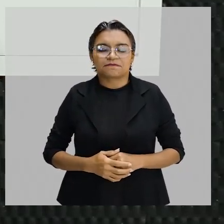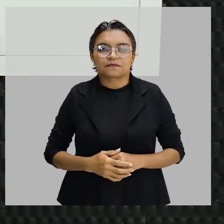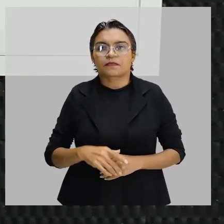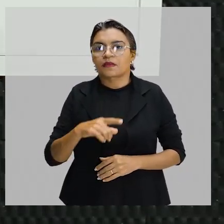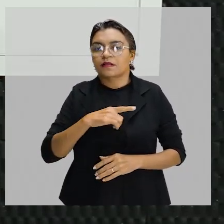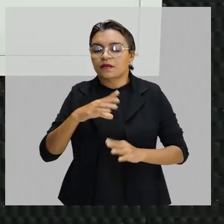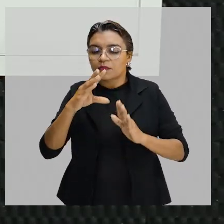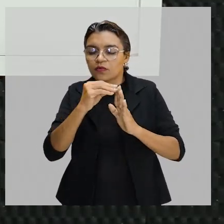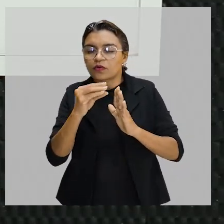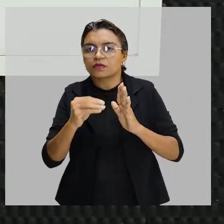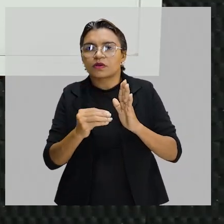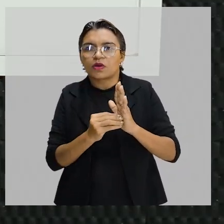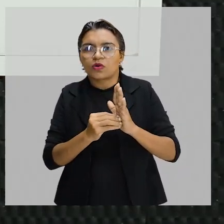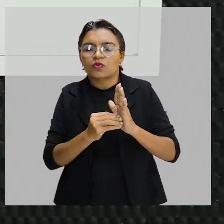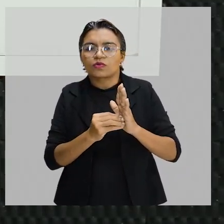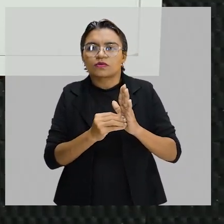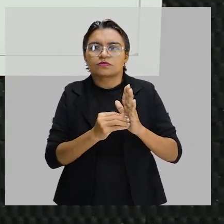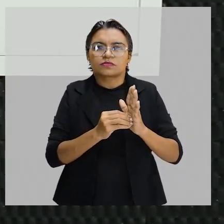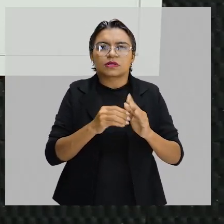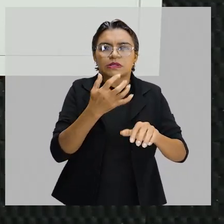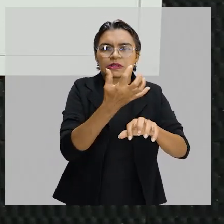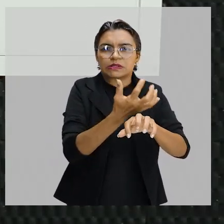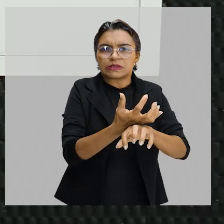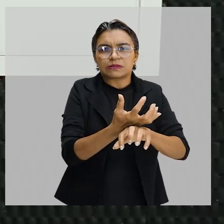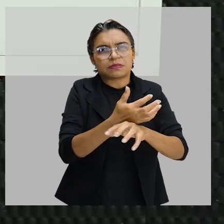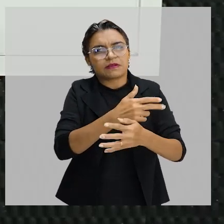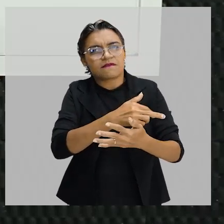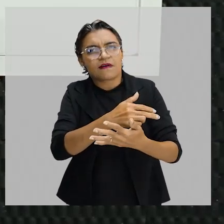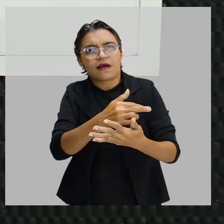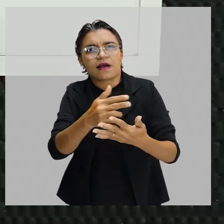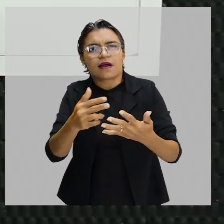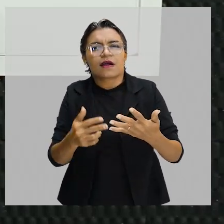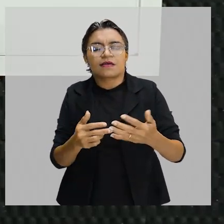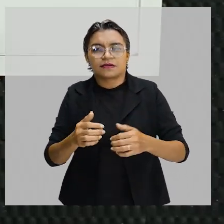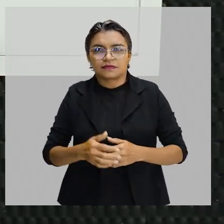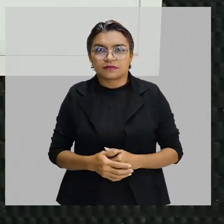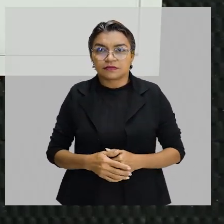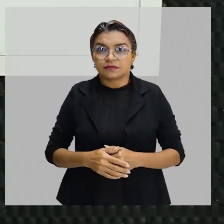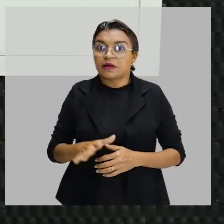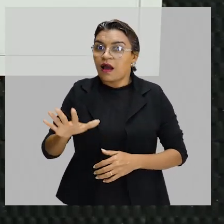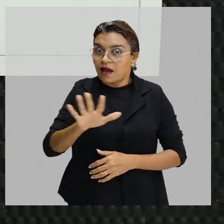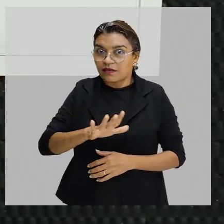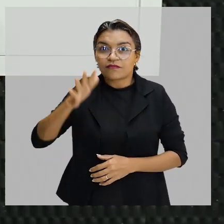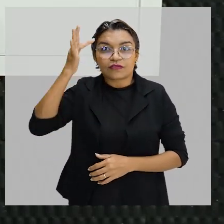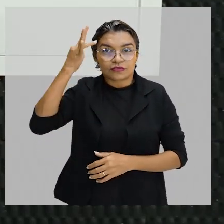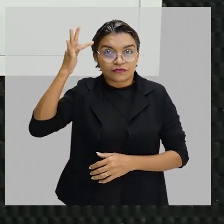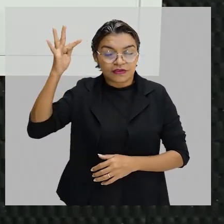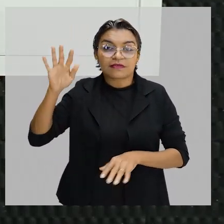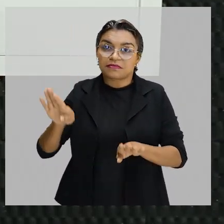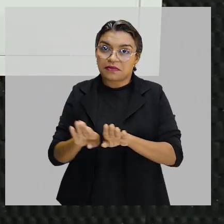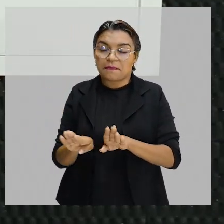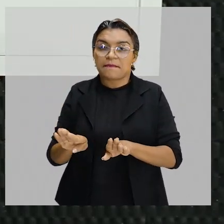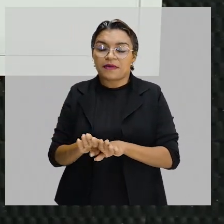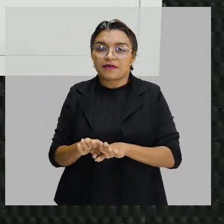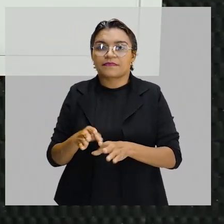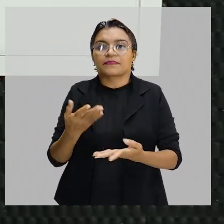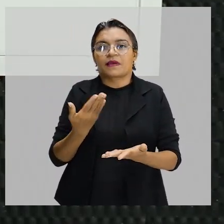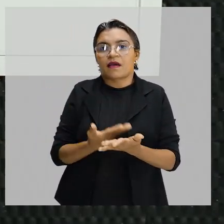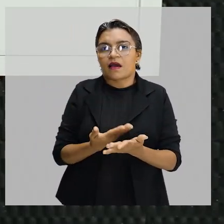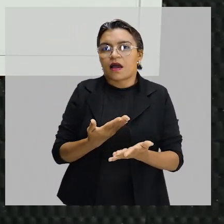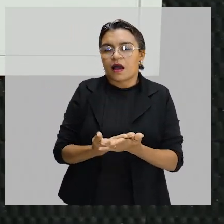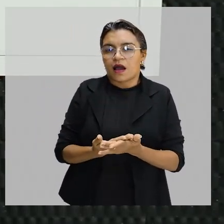Nós temos conteúdos em todas as áreas, ok? Fora os nossos conteúdos na filosofia. Então são aulas que têm